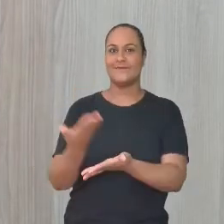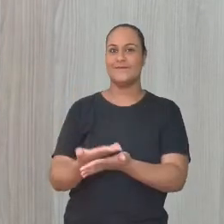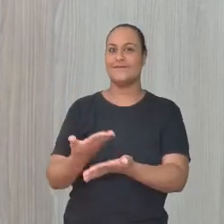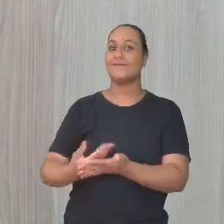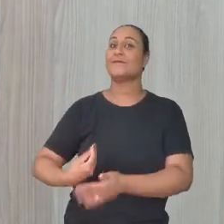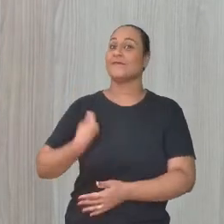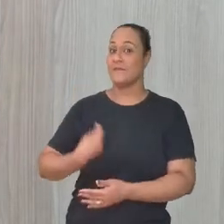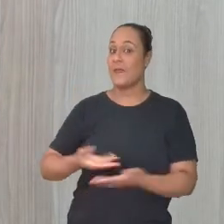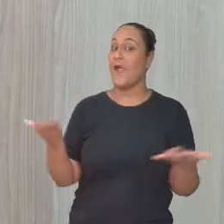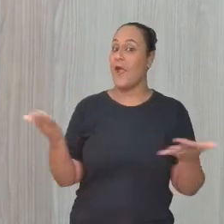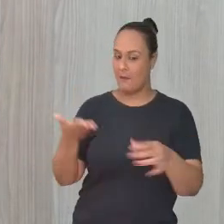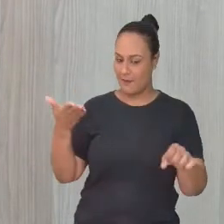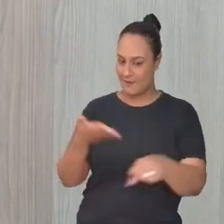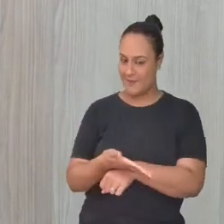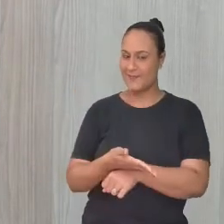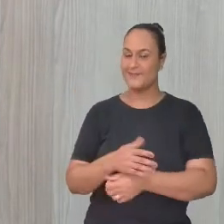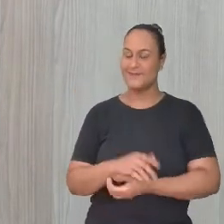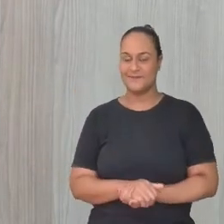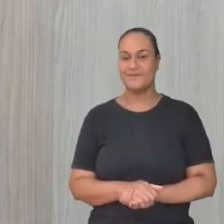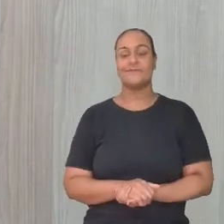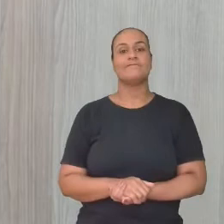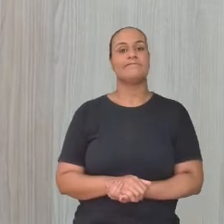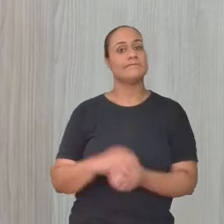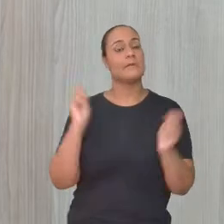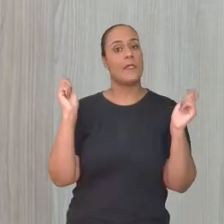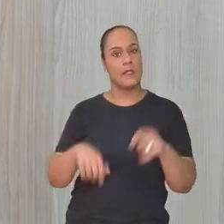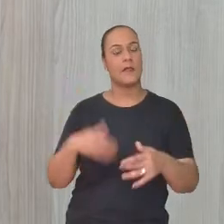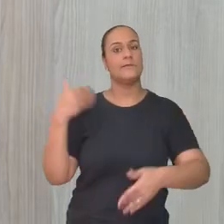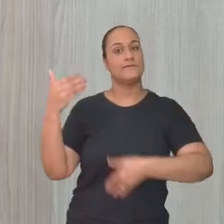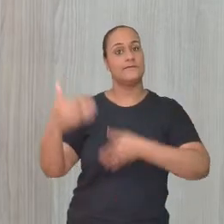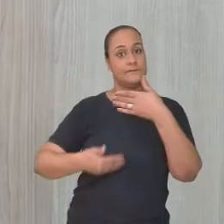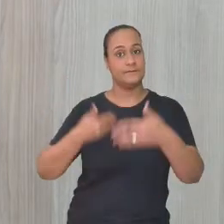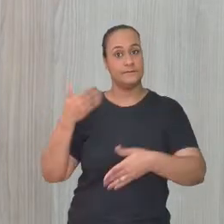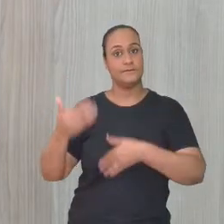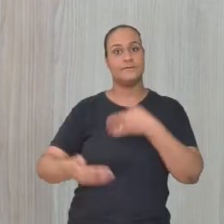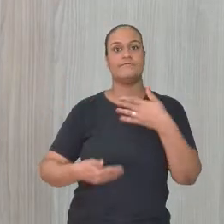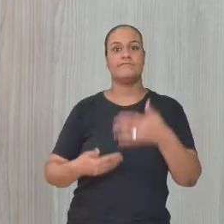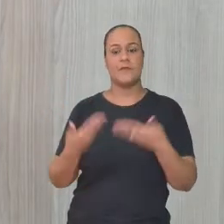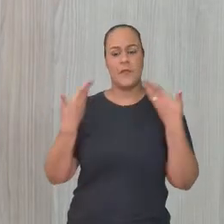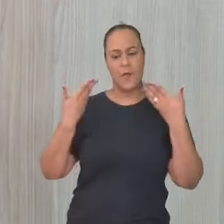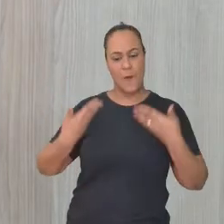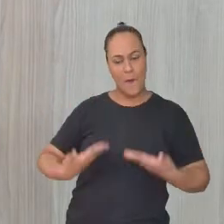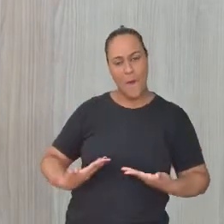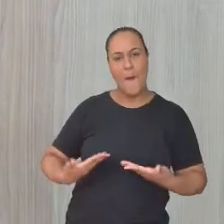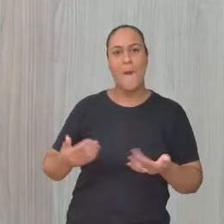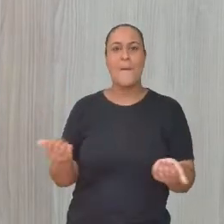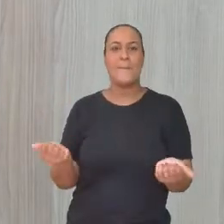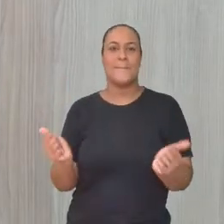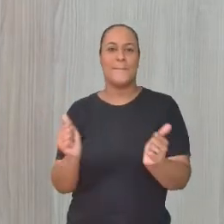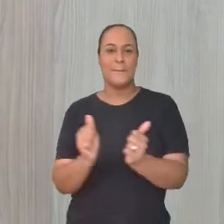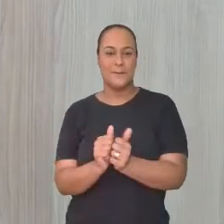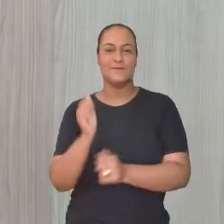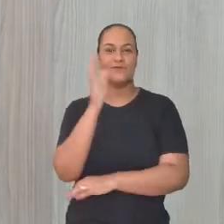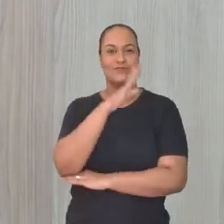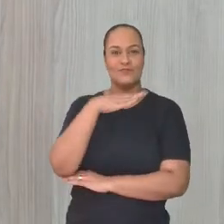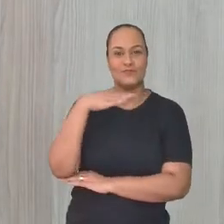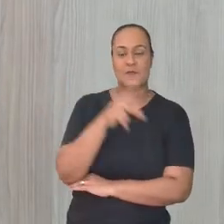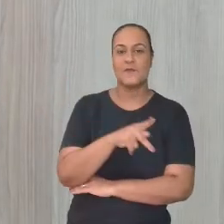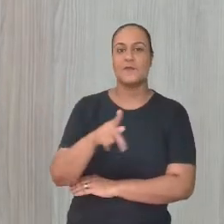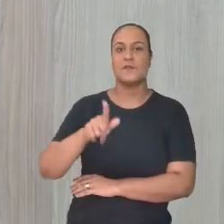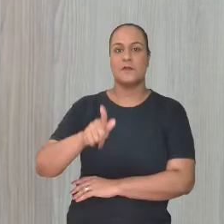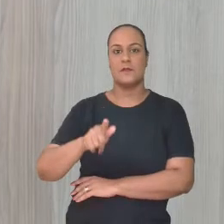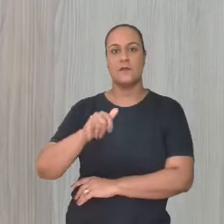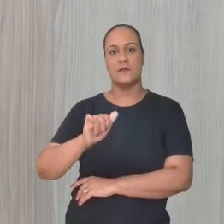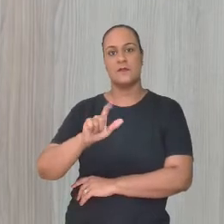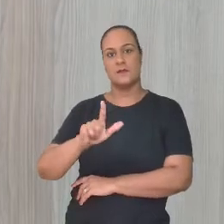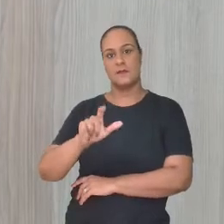viu? Agora sim. E vocês podem interagir aqui com o rapaz do rostinho lindo, professor Gilson Soares, nessa